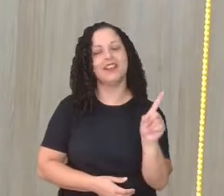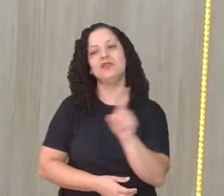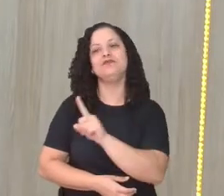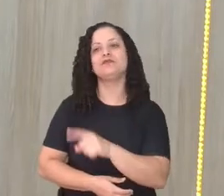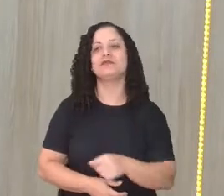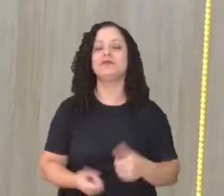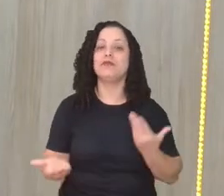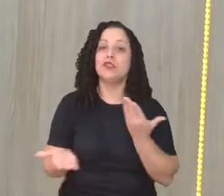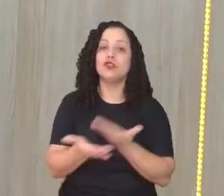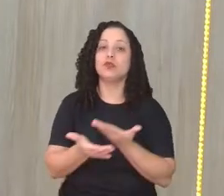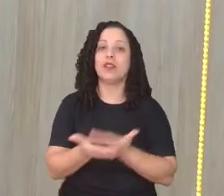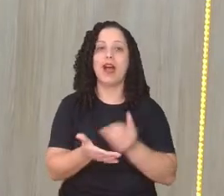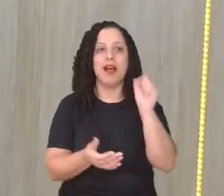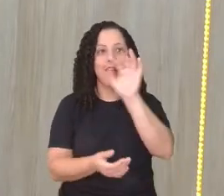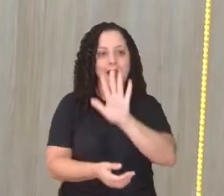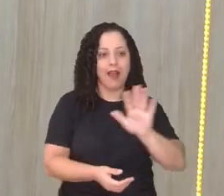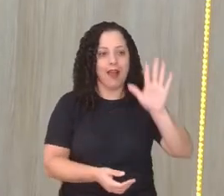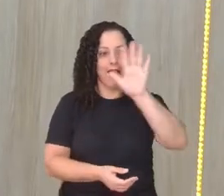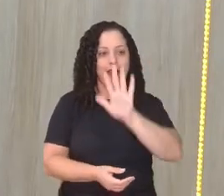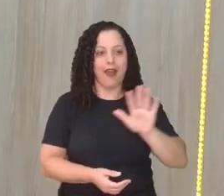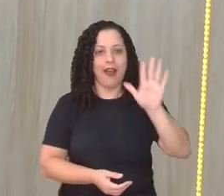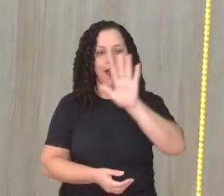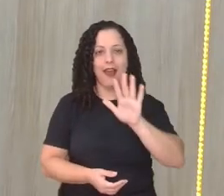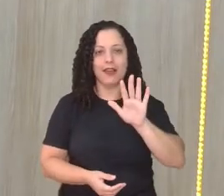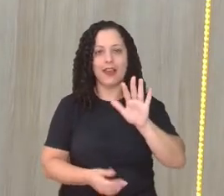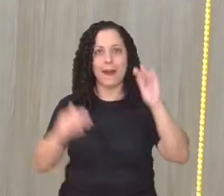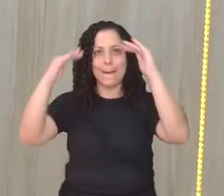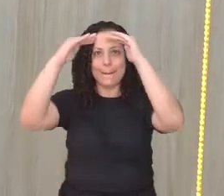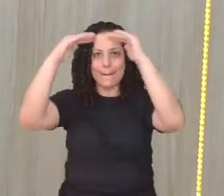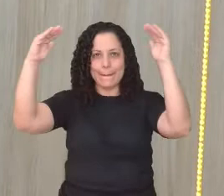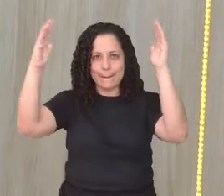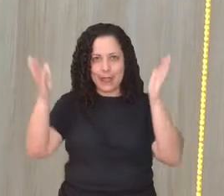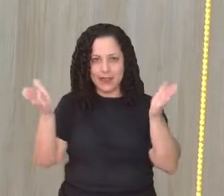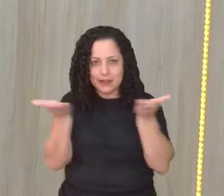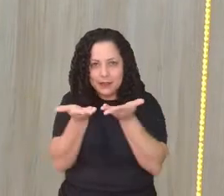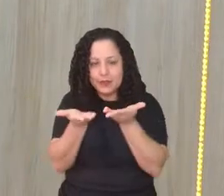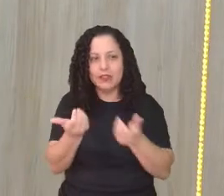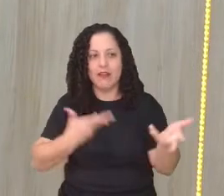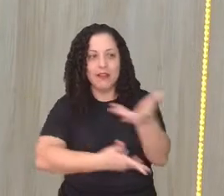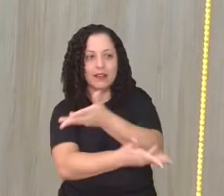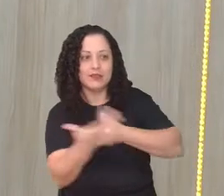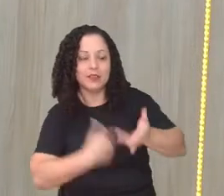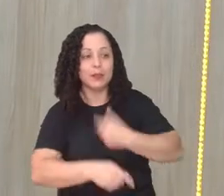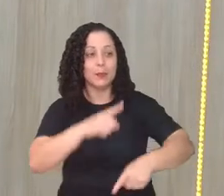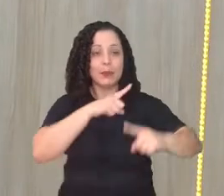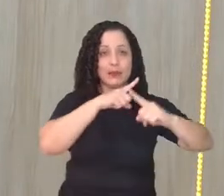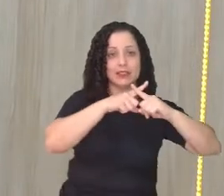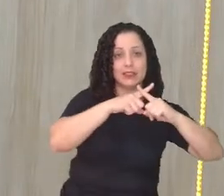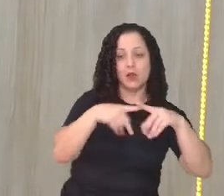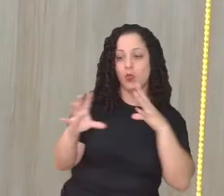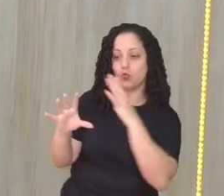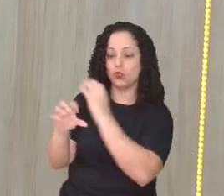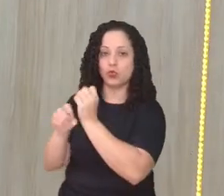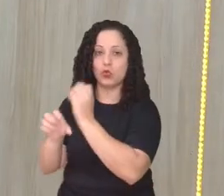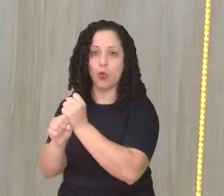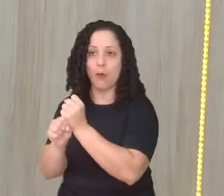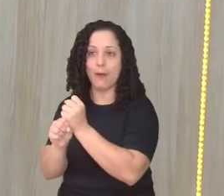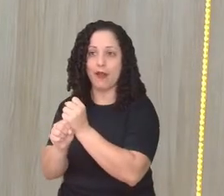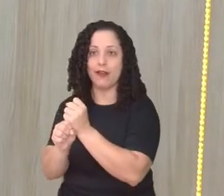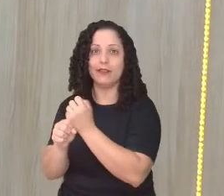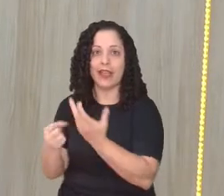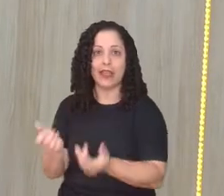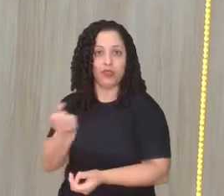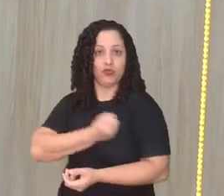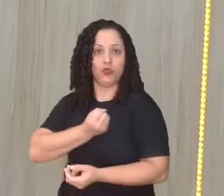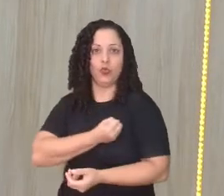de área, perímetro, que está ligado com multiplicação, que está ligado com soma. Soma, decomposição